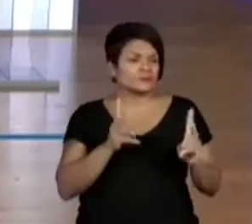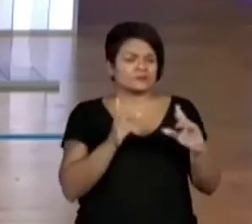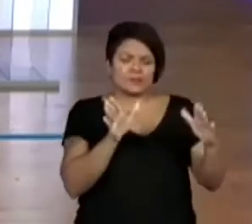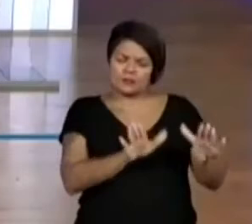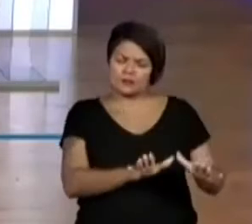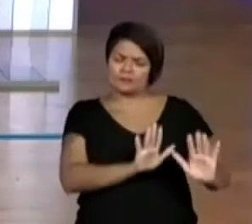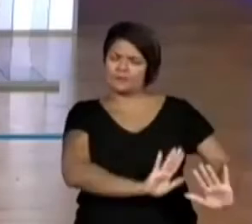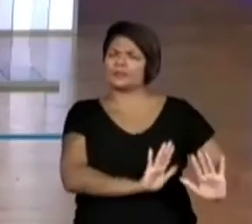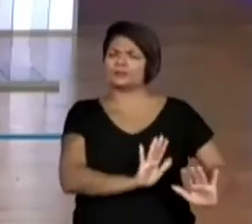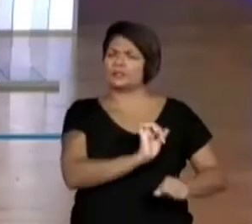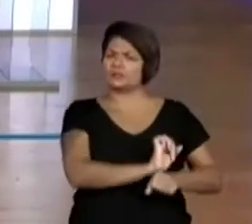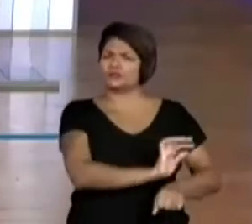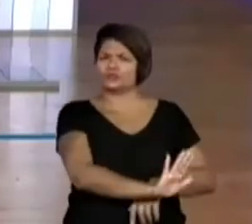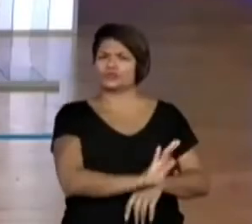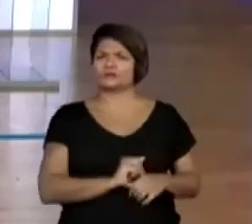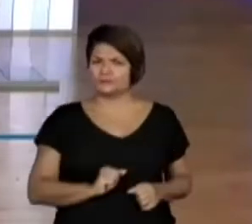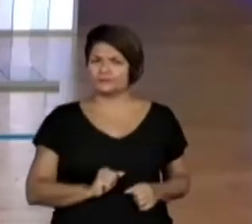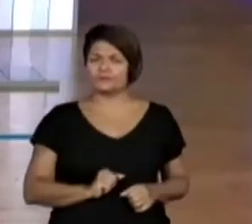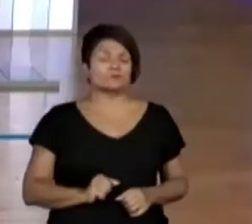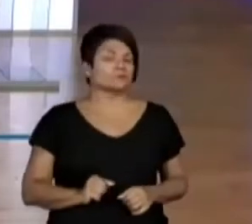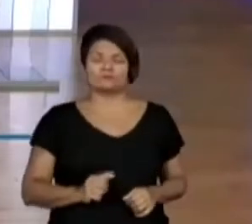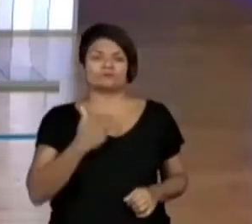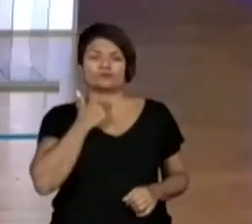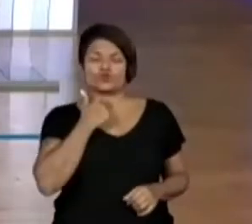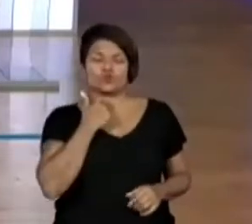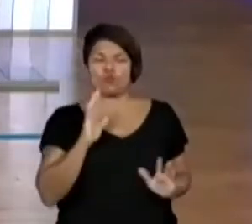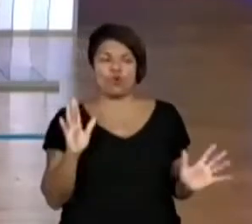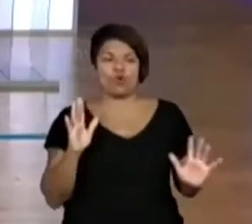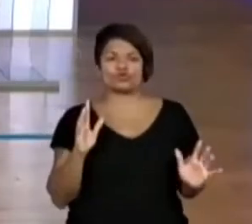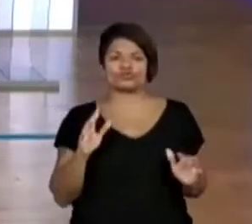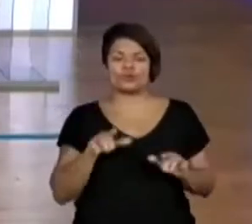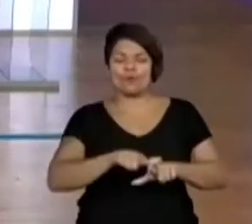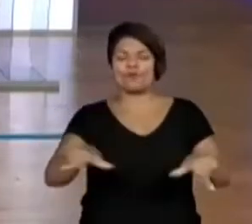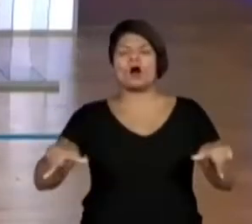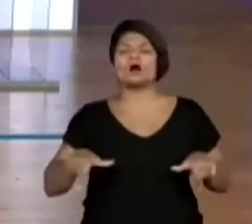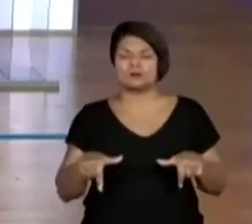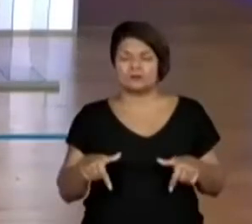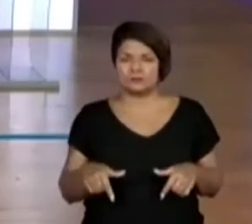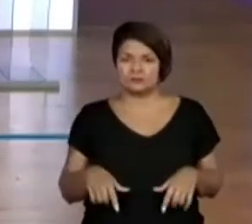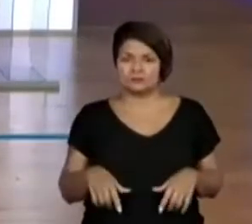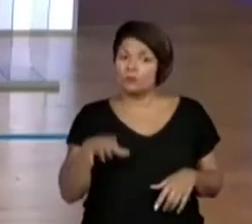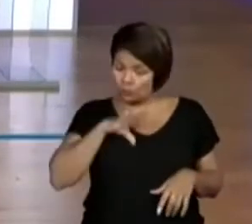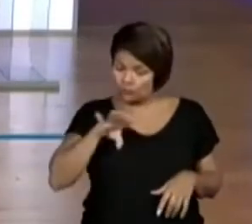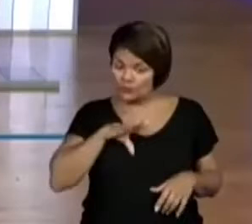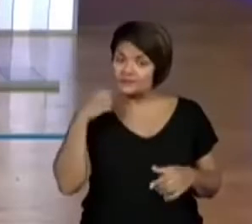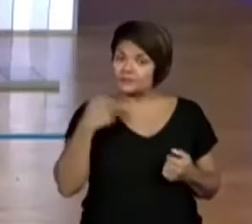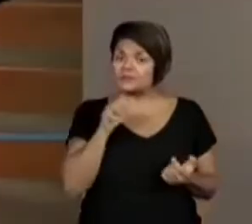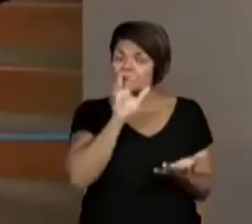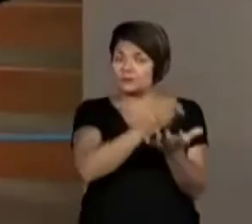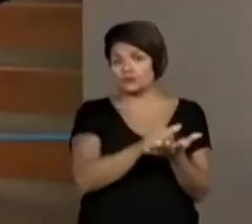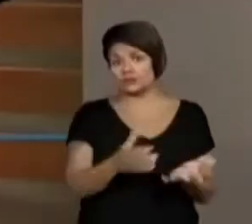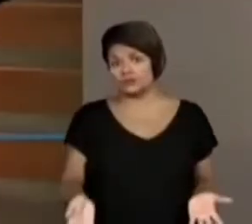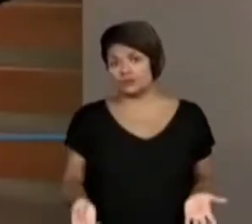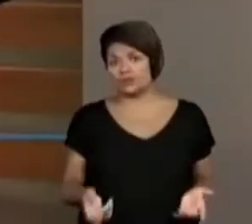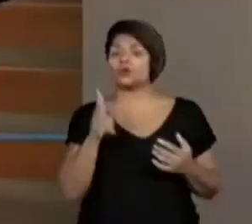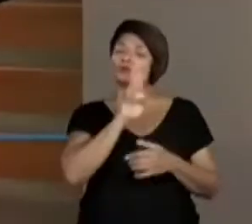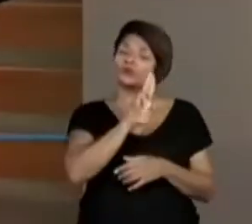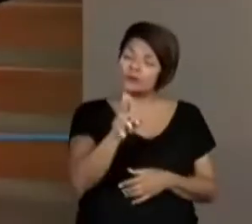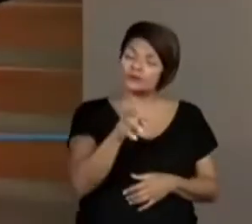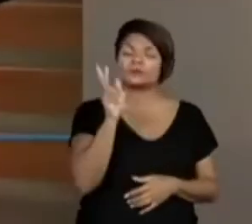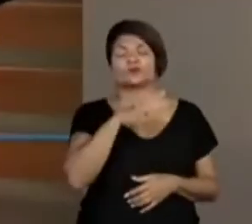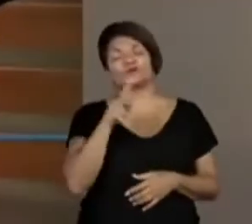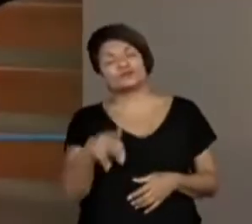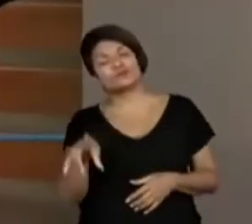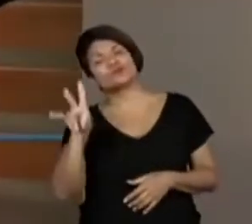a par das nossas aulas. Eu não posso fazer uma aula de língua portuguesa sem ter um registro, né? Põe o nome da professora,